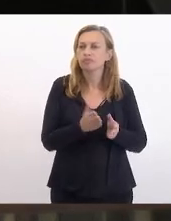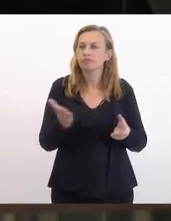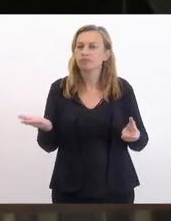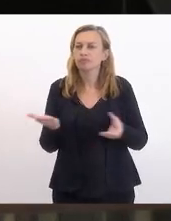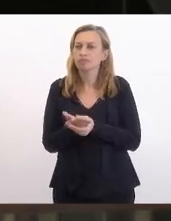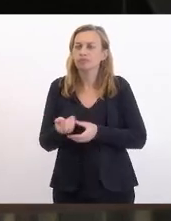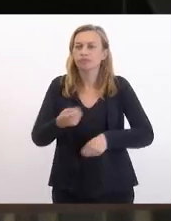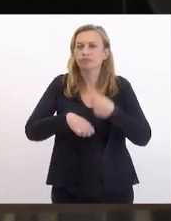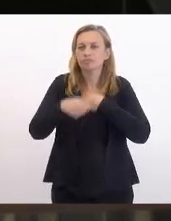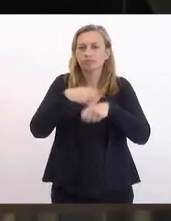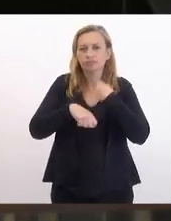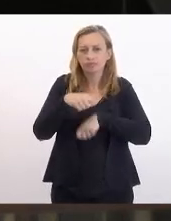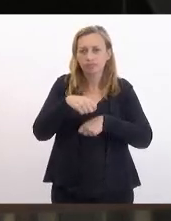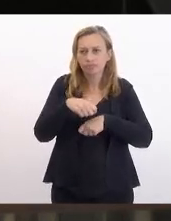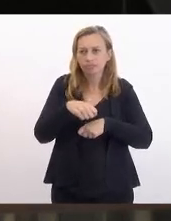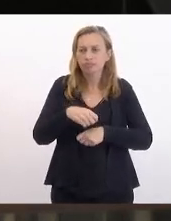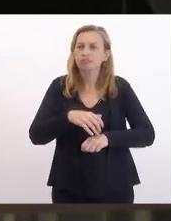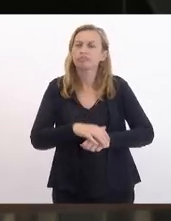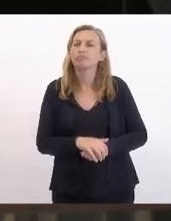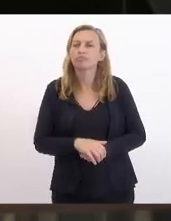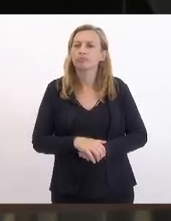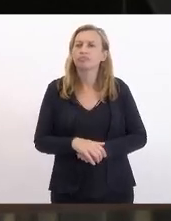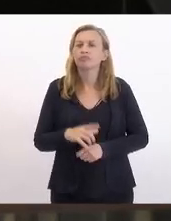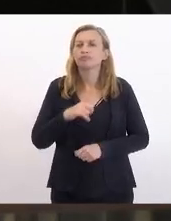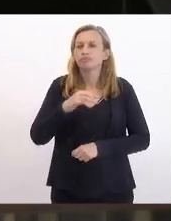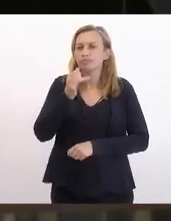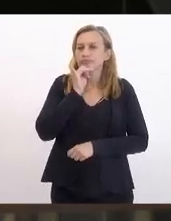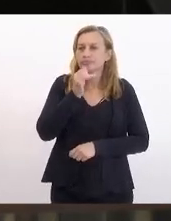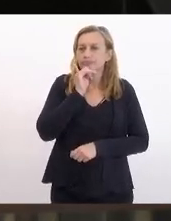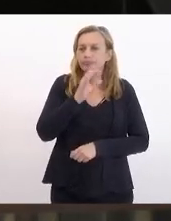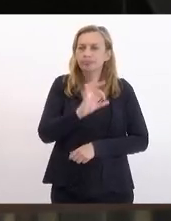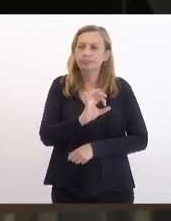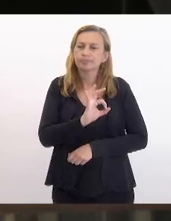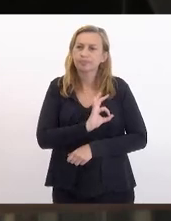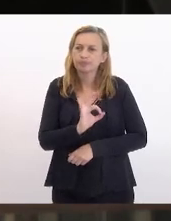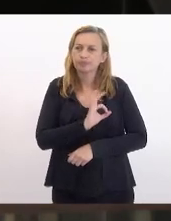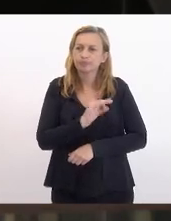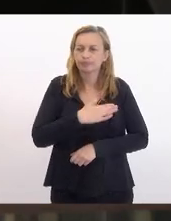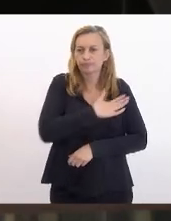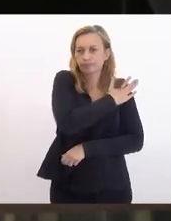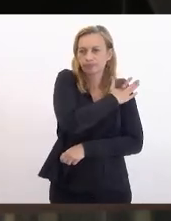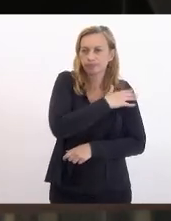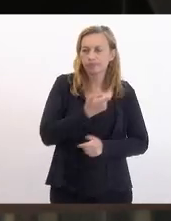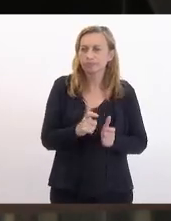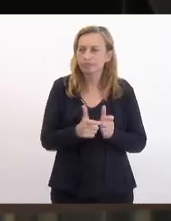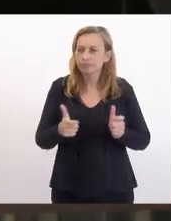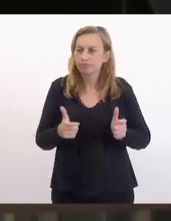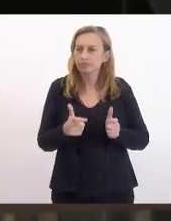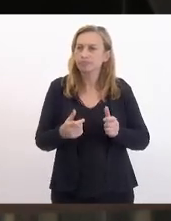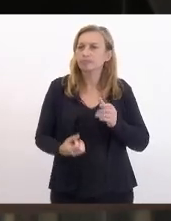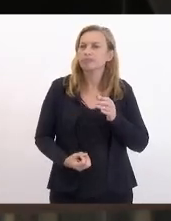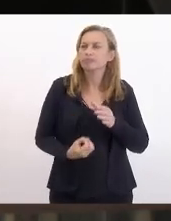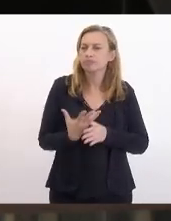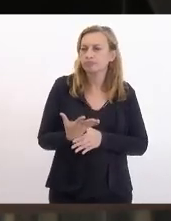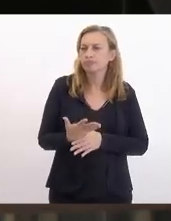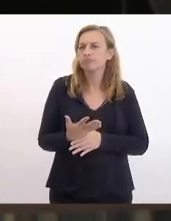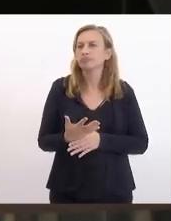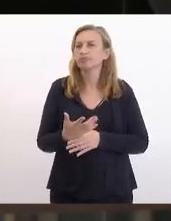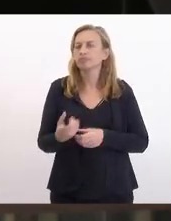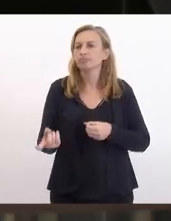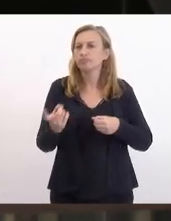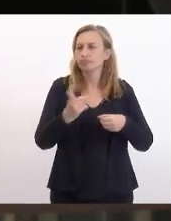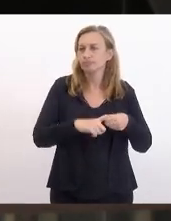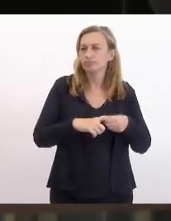disciplinares que tem como exemplo na Polícia Militar vende grande produtividade com